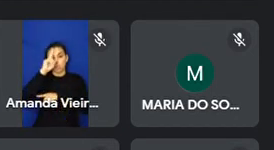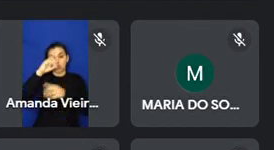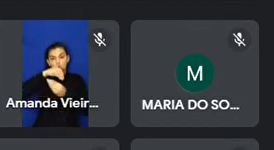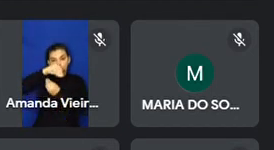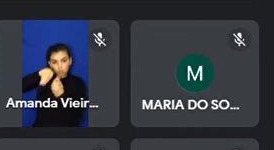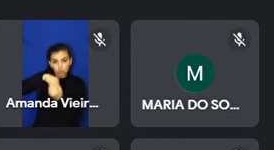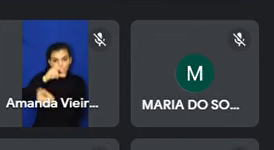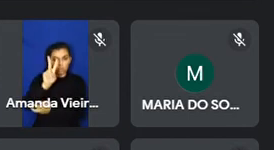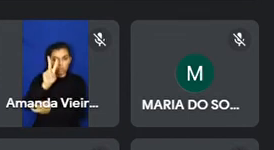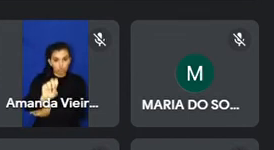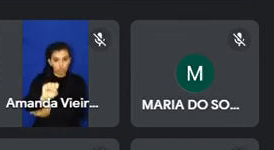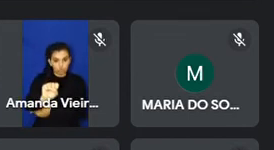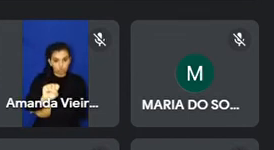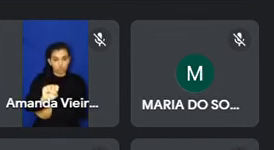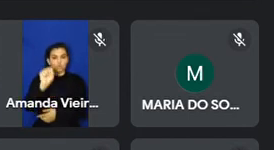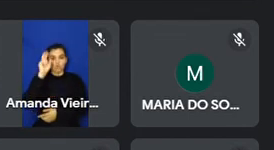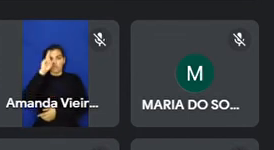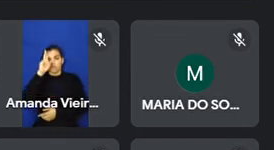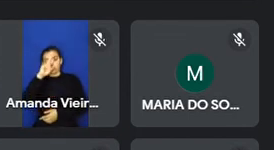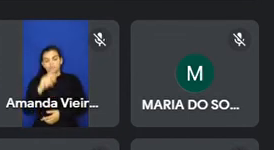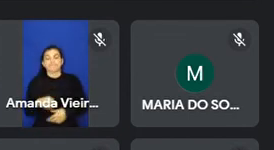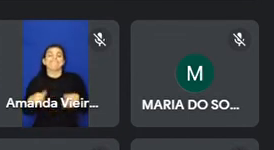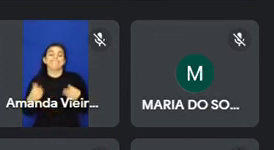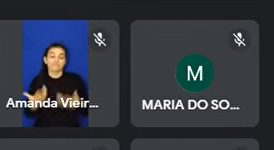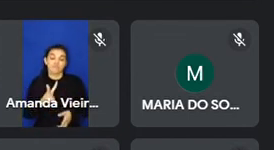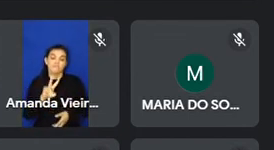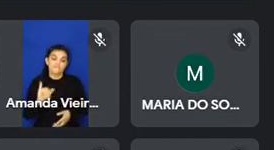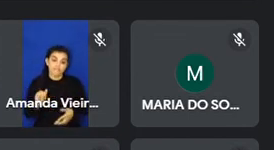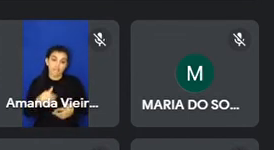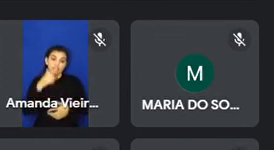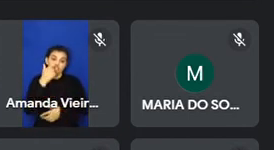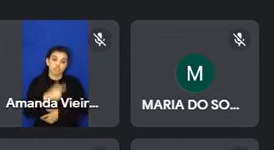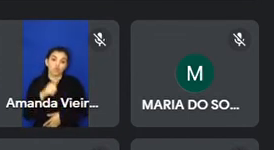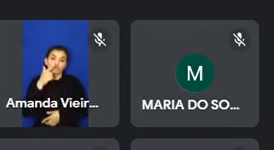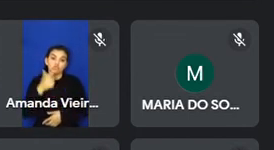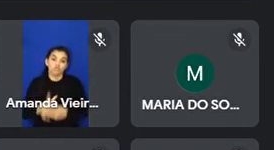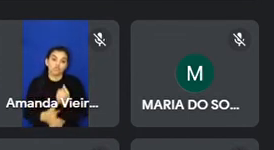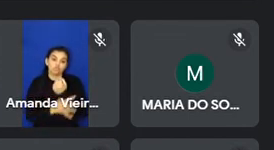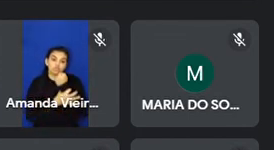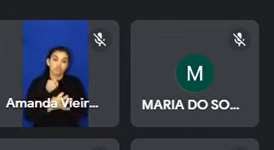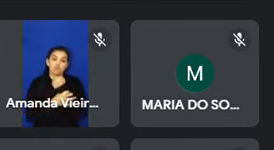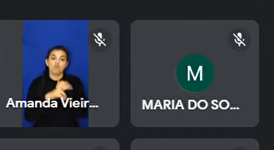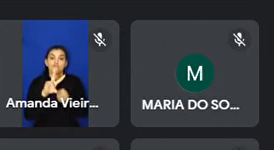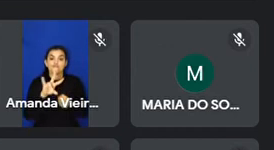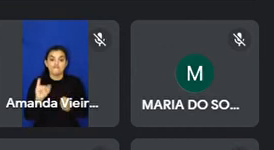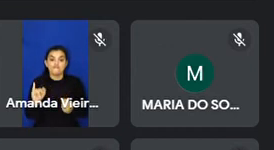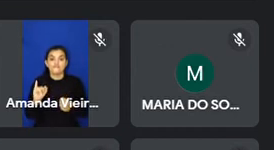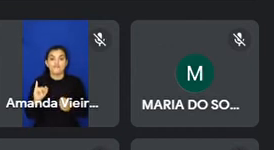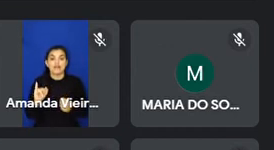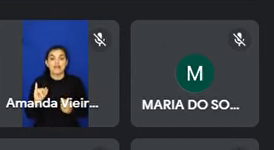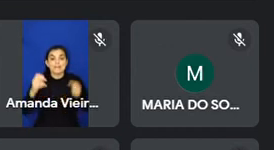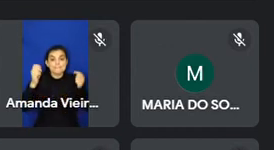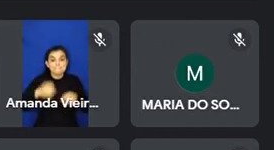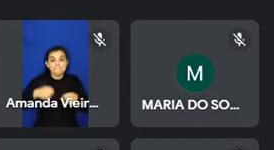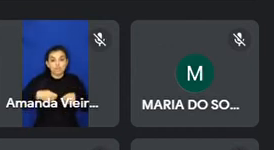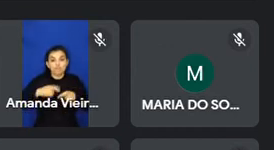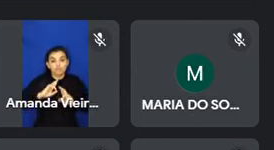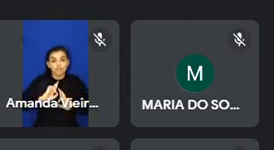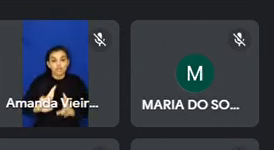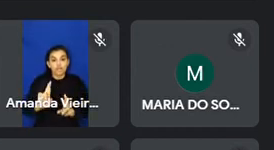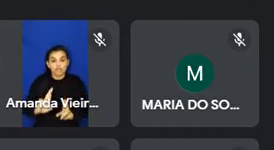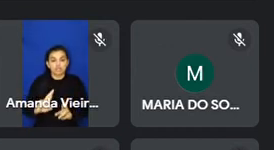né, que eu vou tomando os reforços, eu vou otimizando a minha capacidade de responder àquele antígeno. Eu